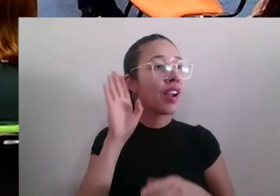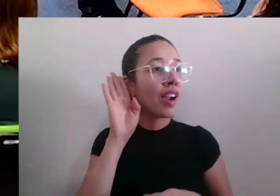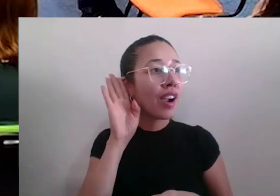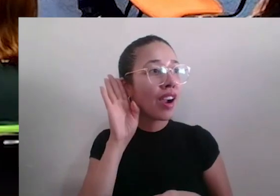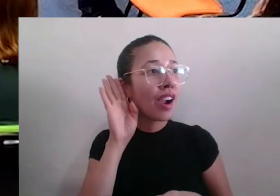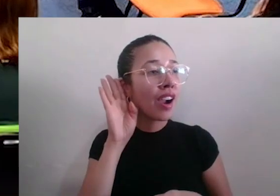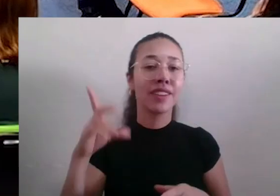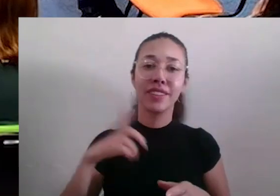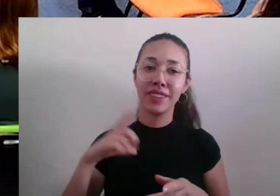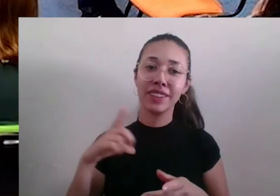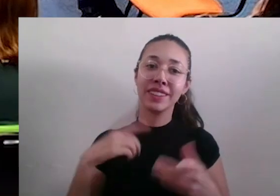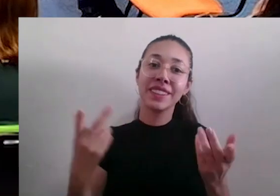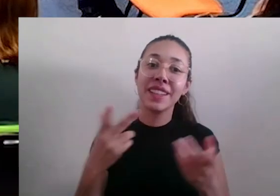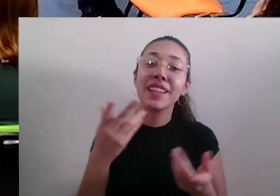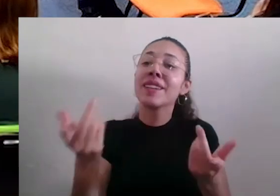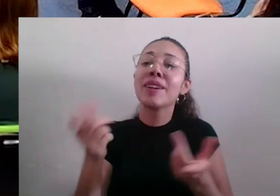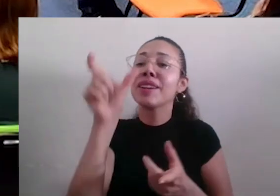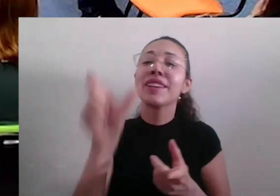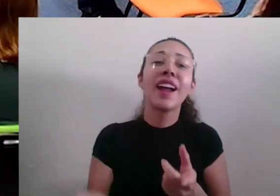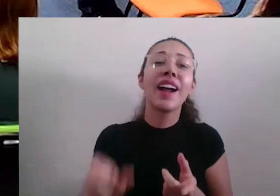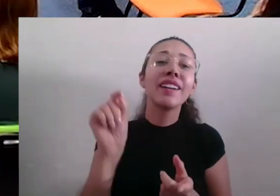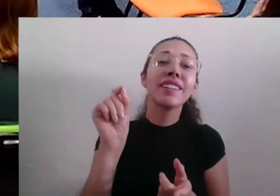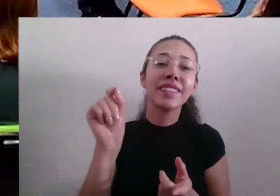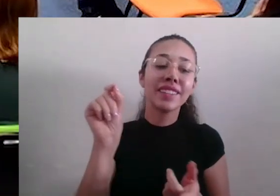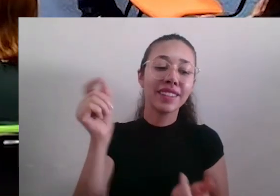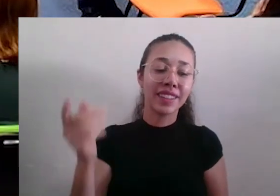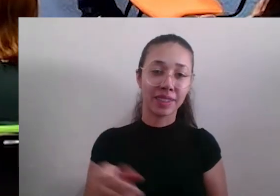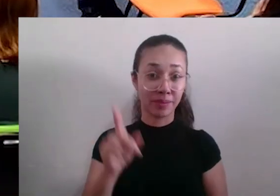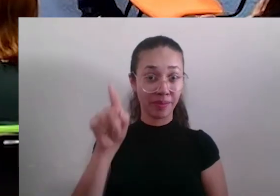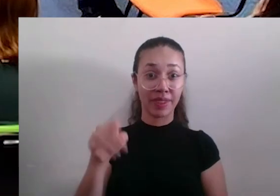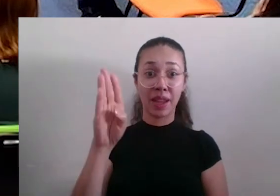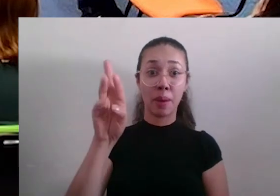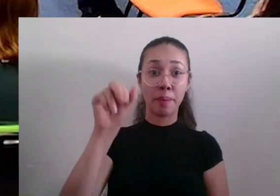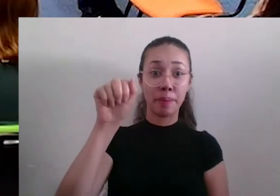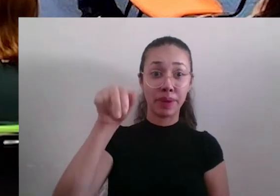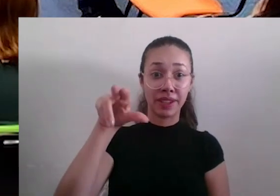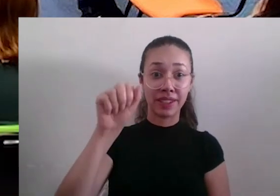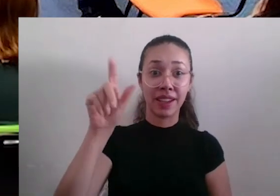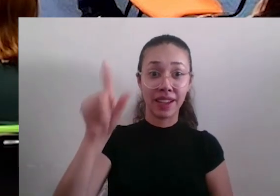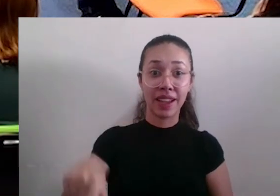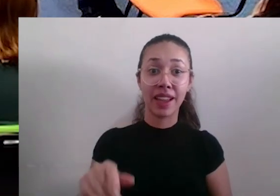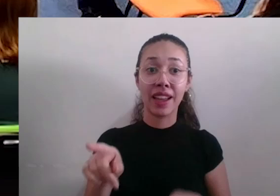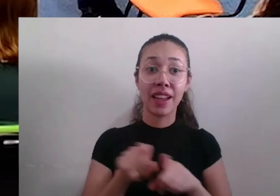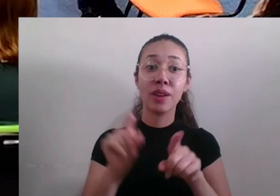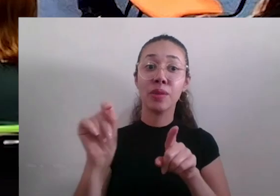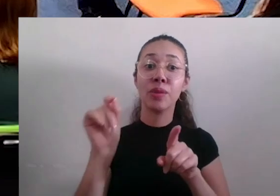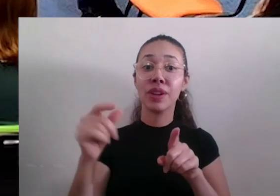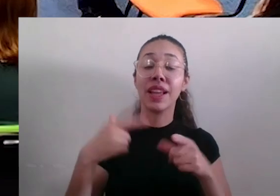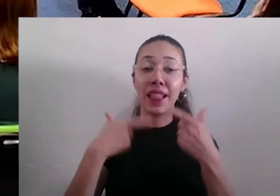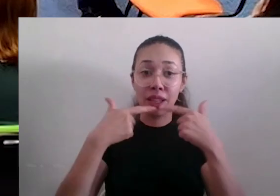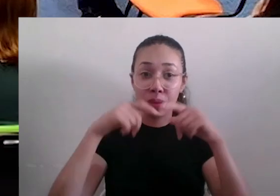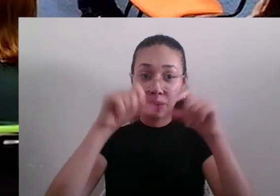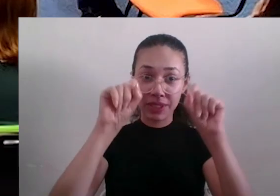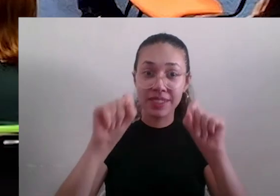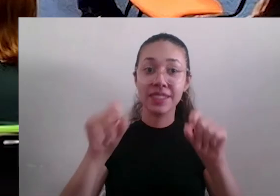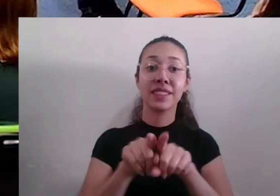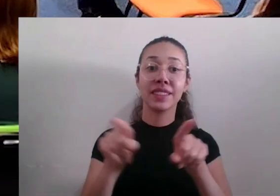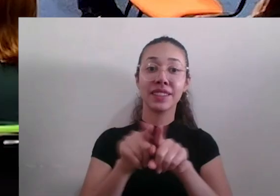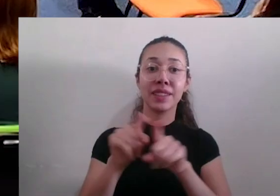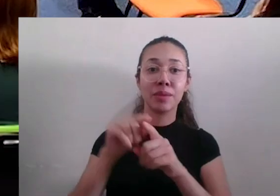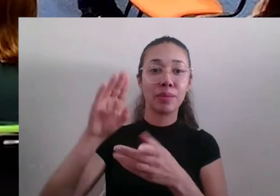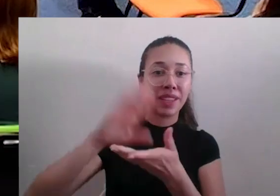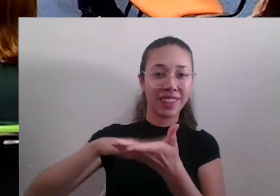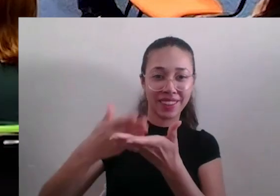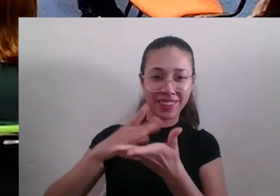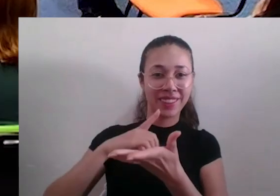infância Então quem é branca né a branca ela é linguista e intérprete simultânea exerceu essa profissão por 25 anos até se